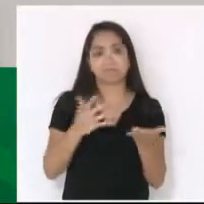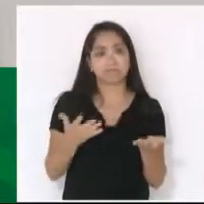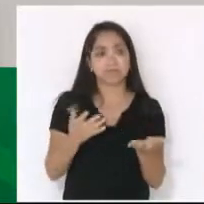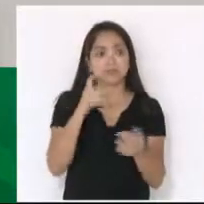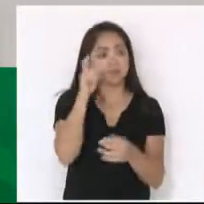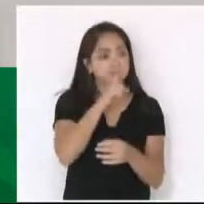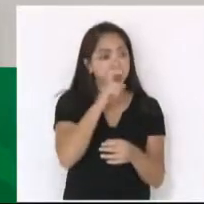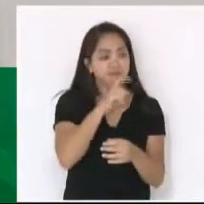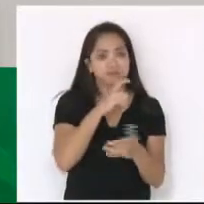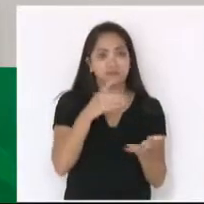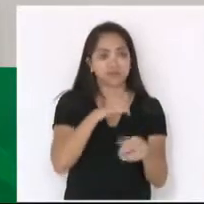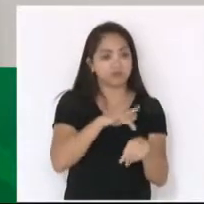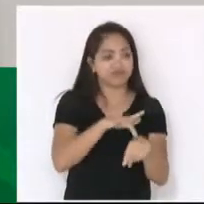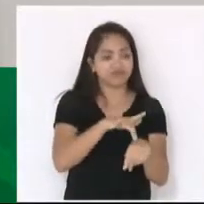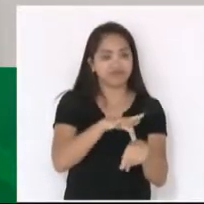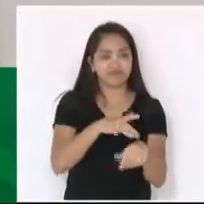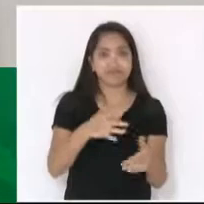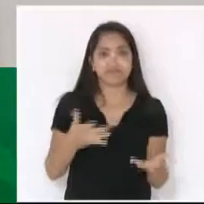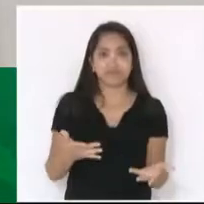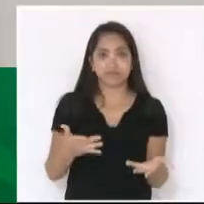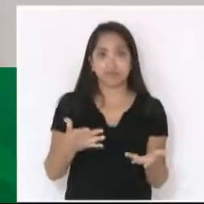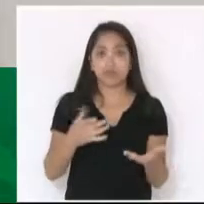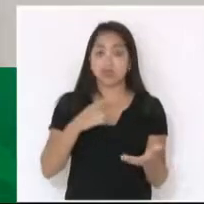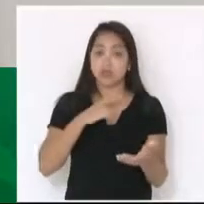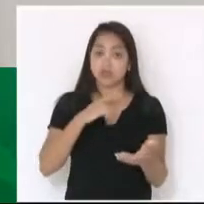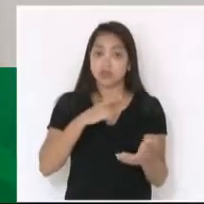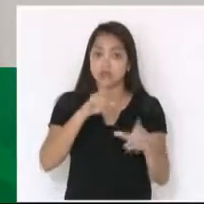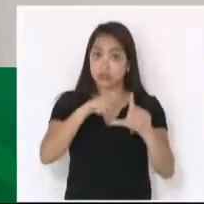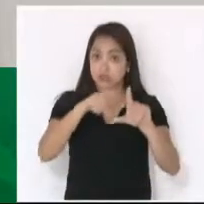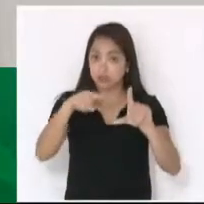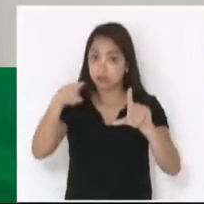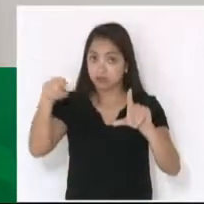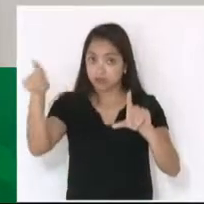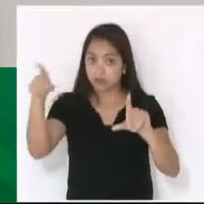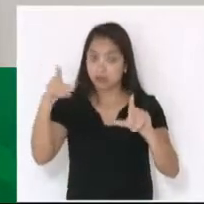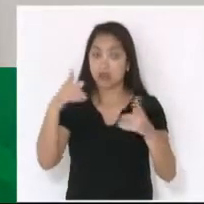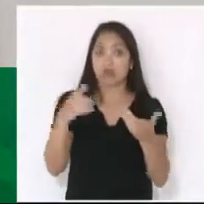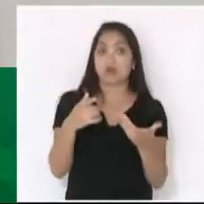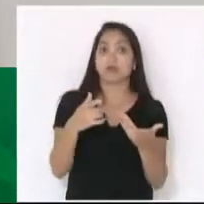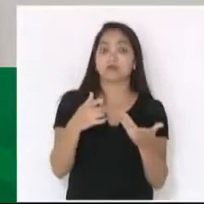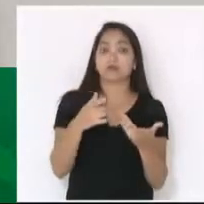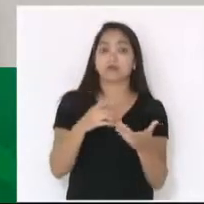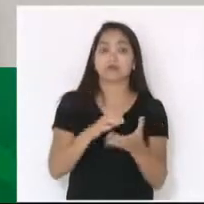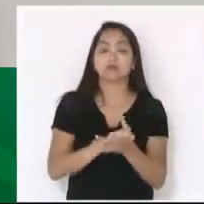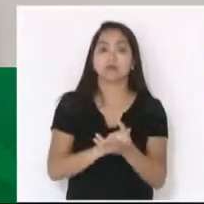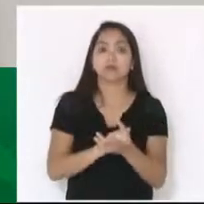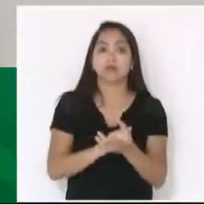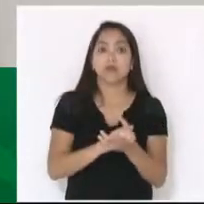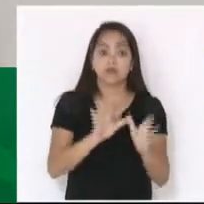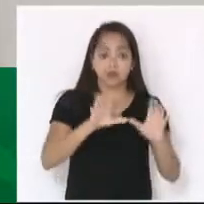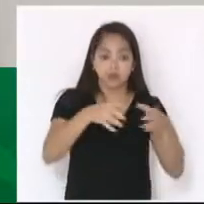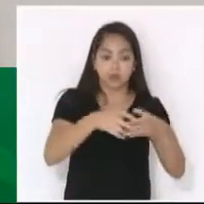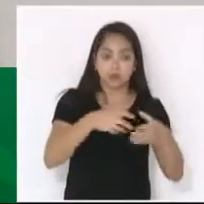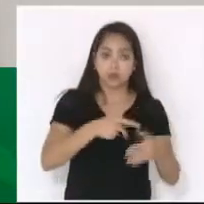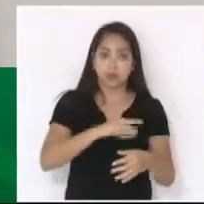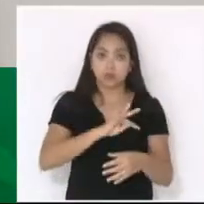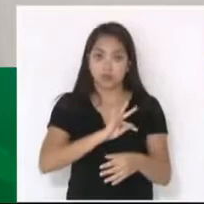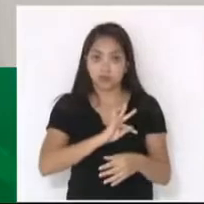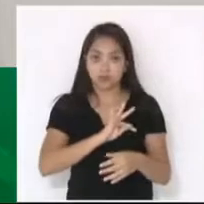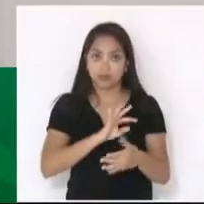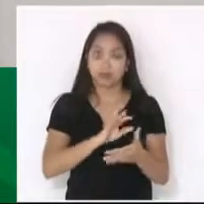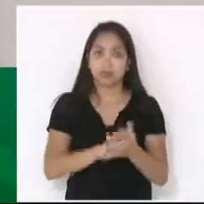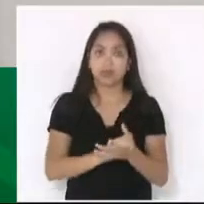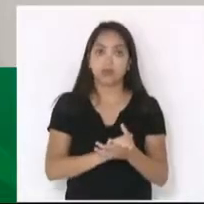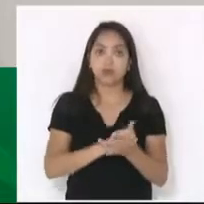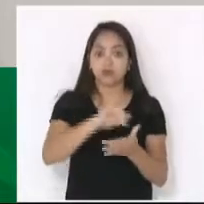Catarina mas temos aqui os dados que foi lá em casa pela assessoria da bancada do partido dos trabalhadores pelo economista Doutor Juliano